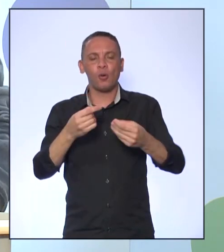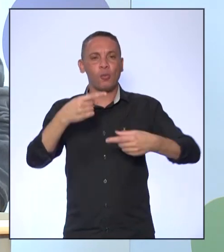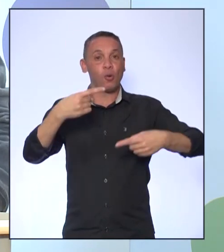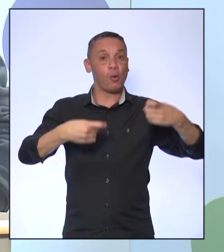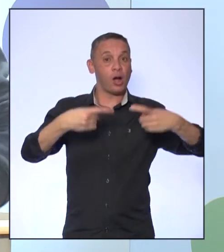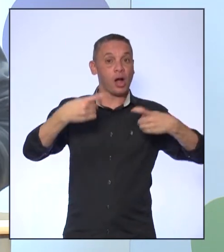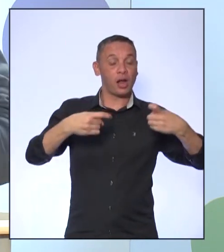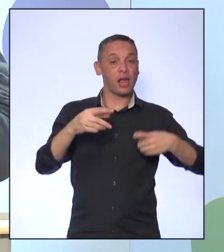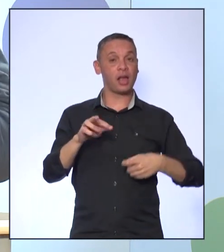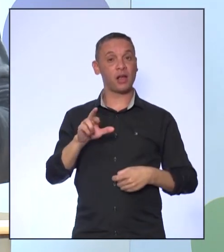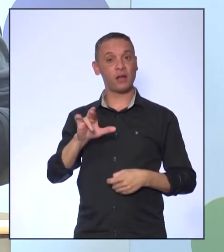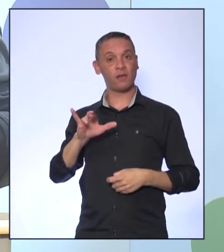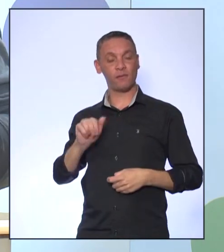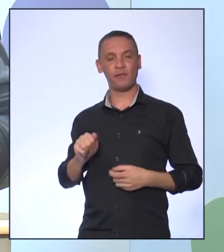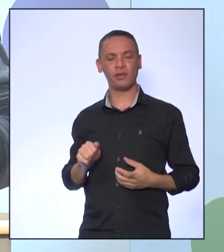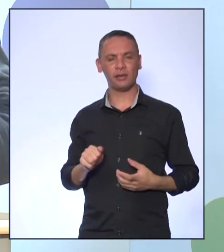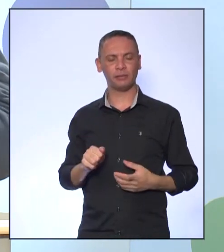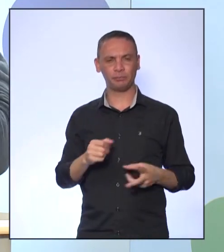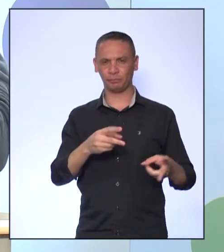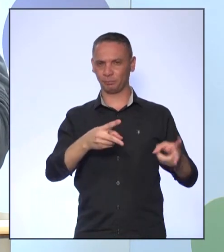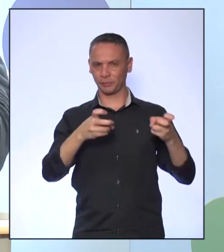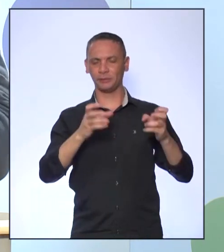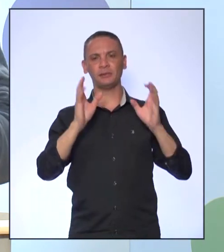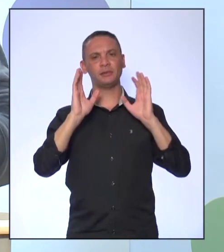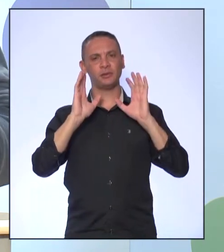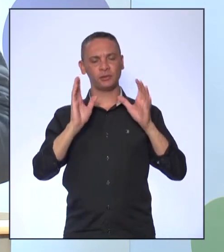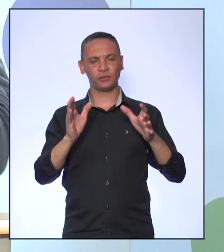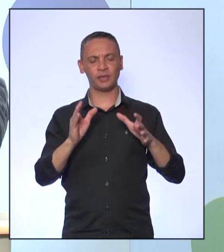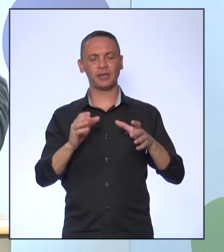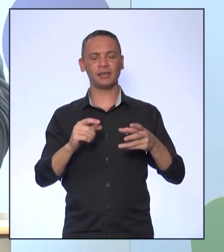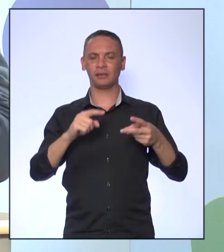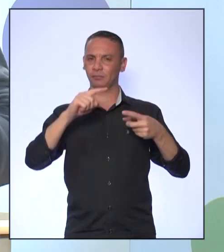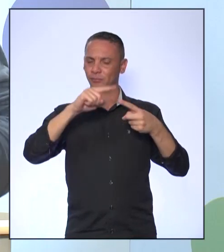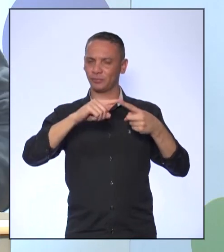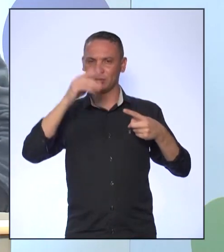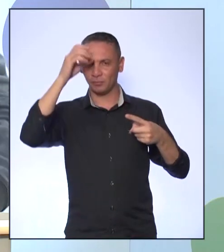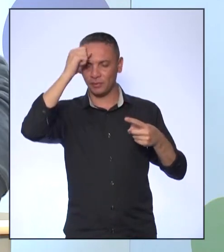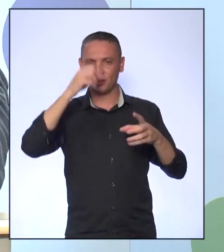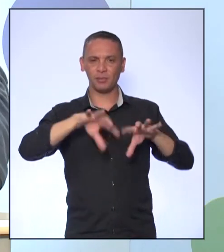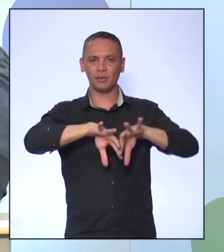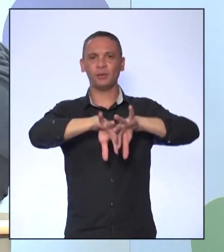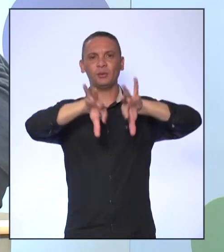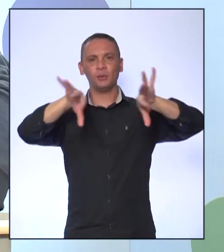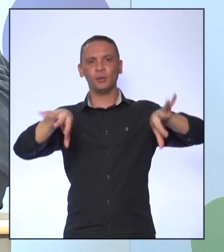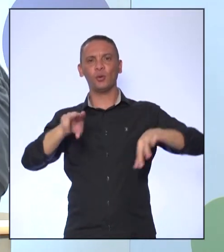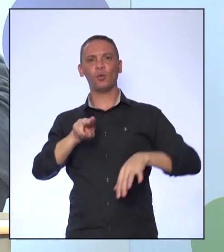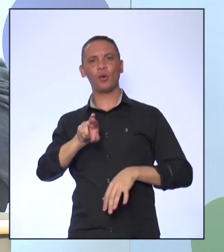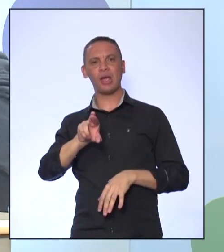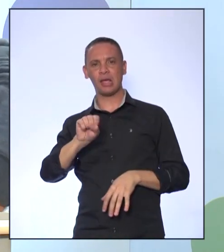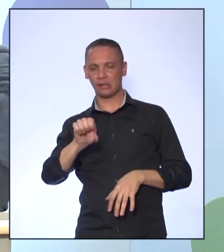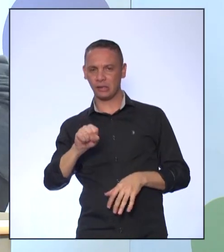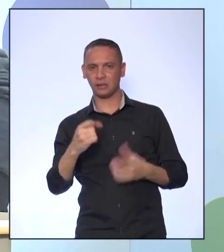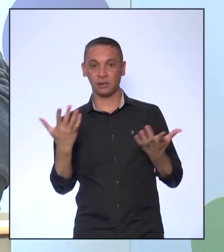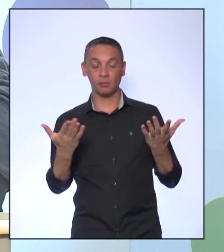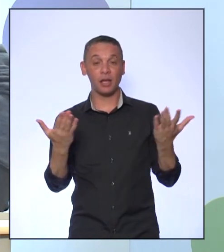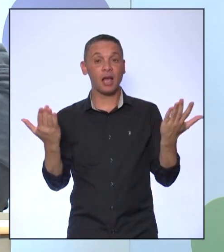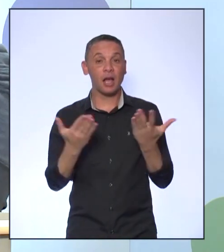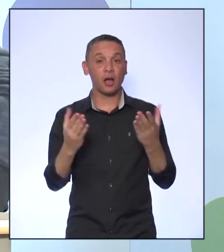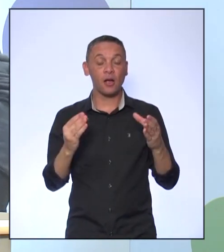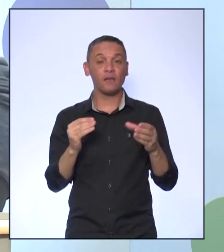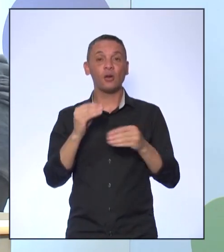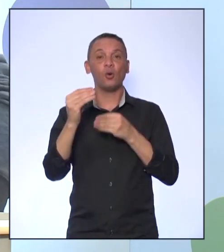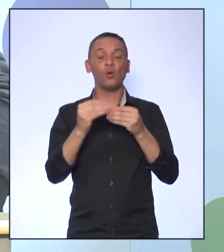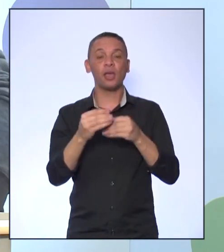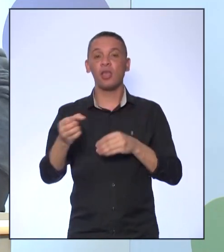Fria, né, como vocês já viram aí a questão da Guerra Fria, a desintegração da União Soviética. Agora nós vamos entrar no assunto aí da nova